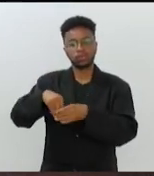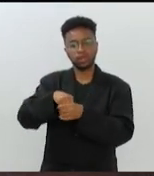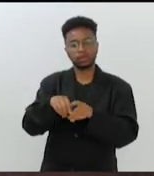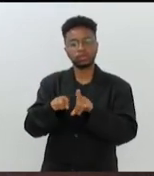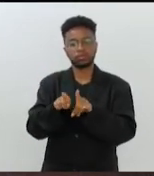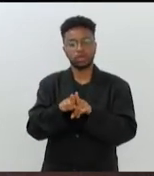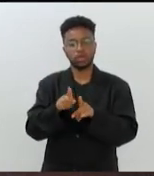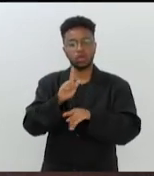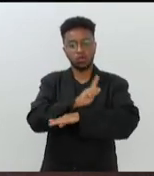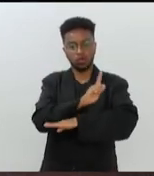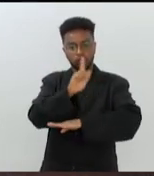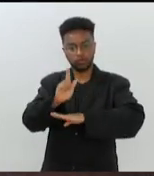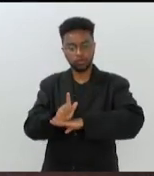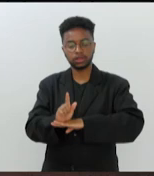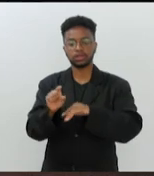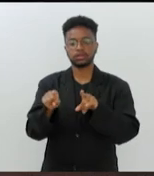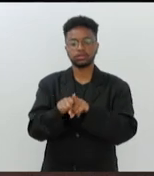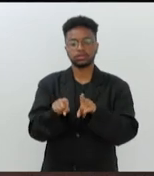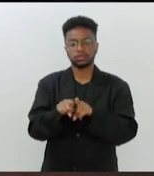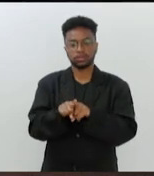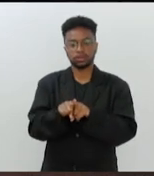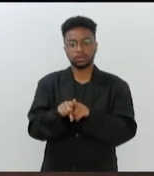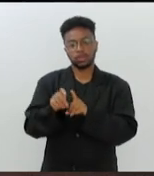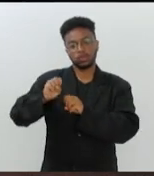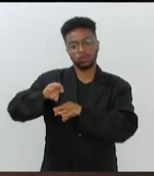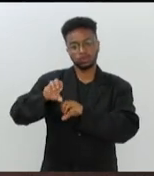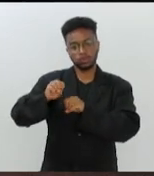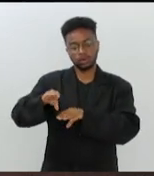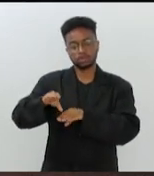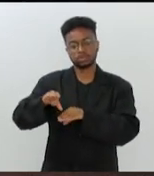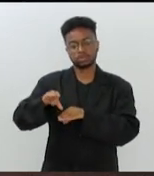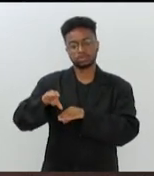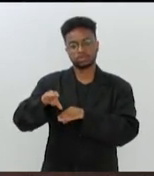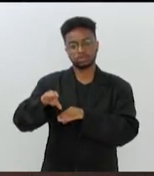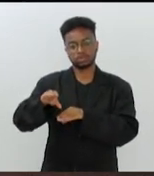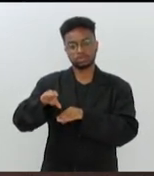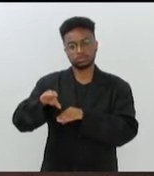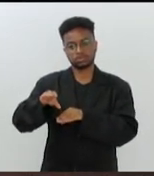governança e a educação